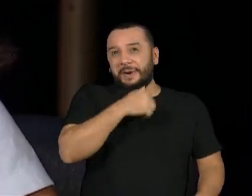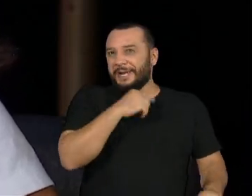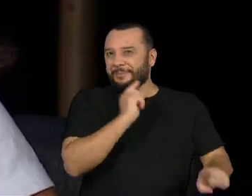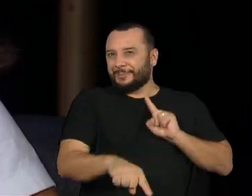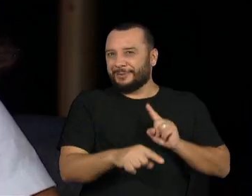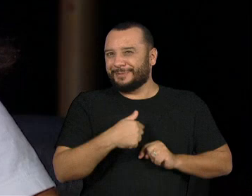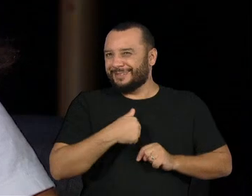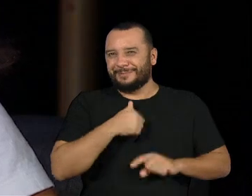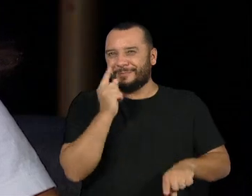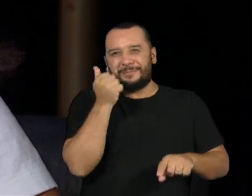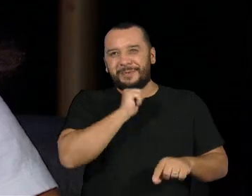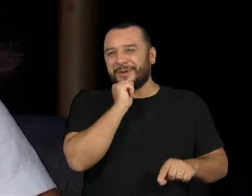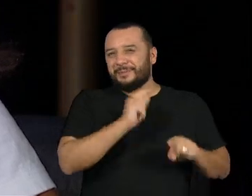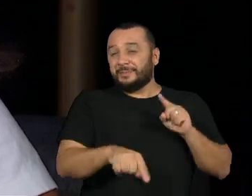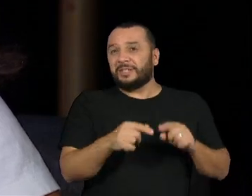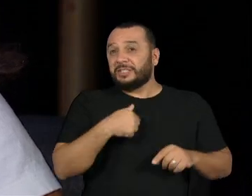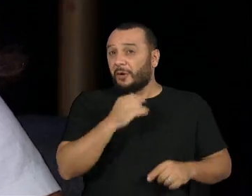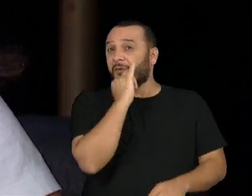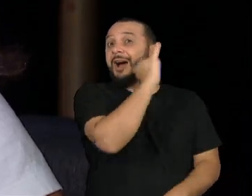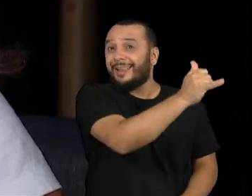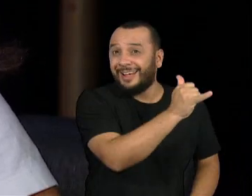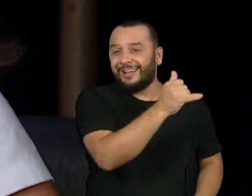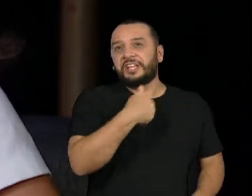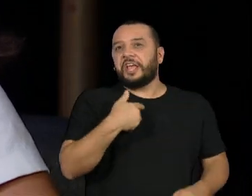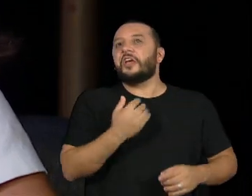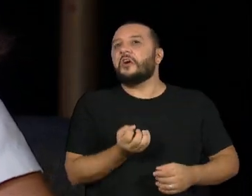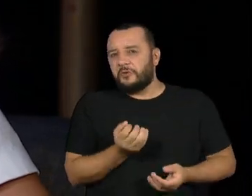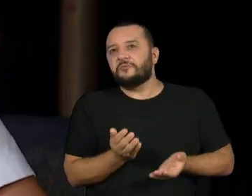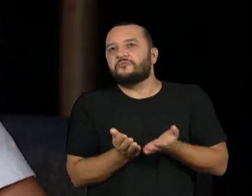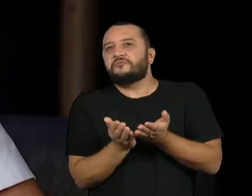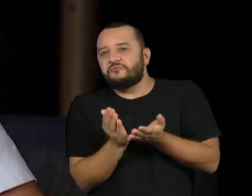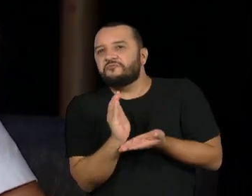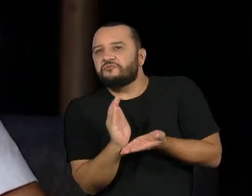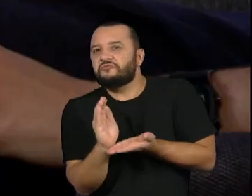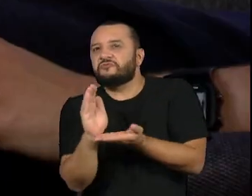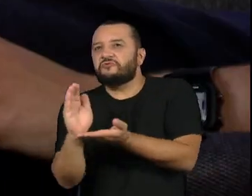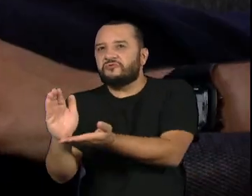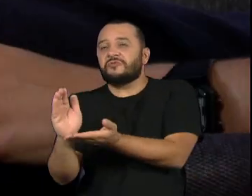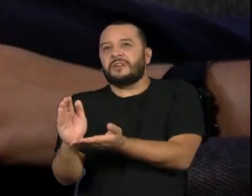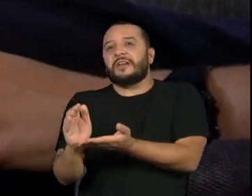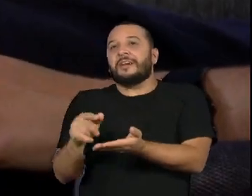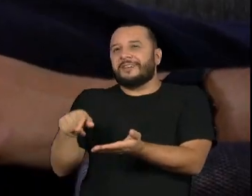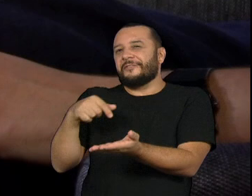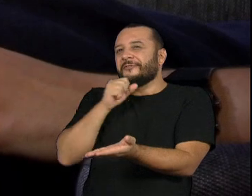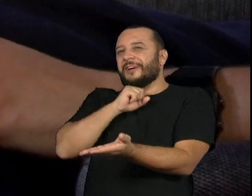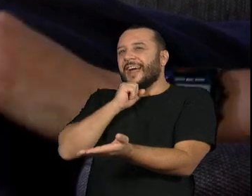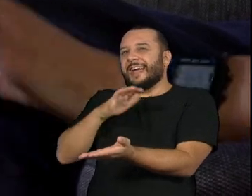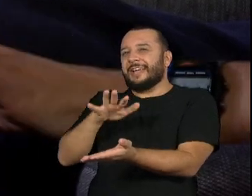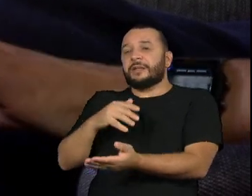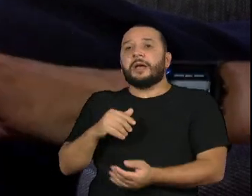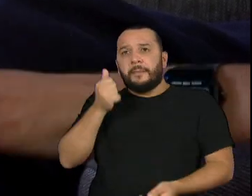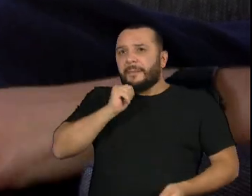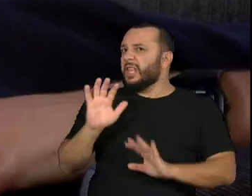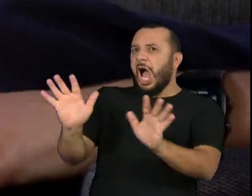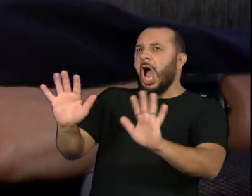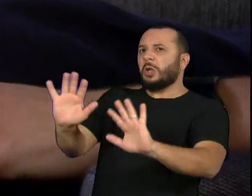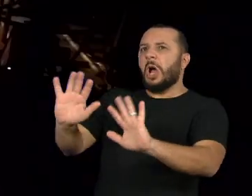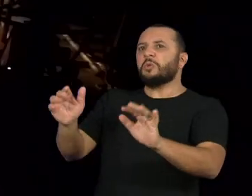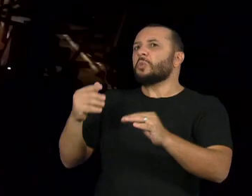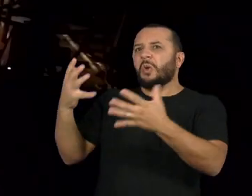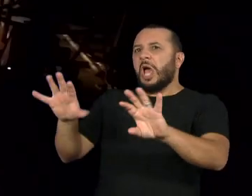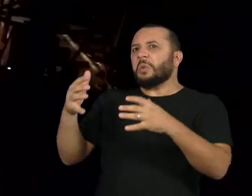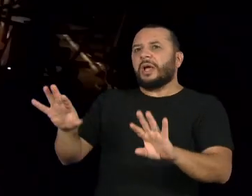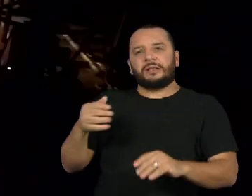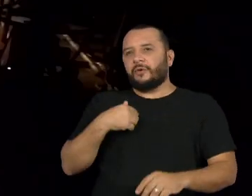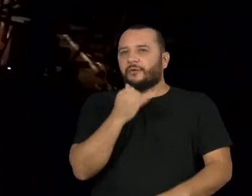viagem nesse barco, que era um barco já meio velho, ela ia me acrescentar medos e eu já tinha medo suficiente. Então eu